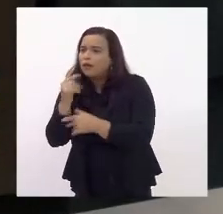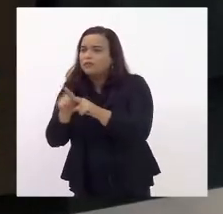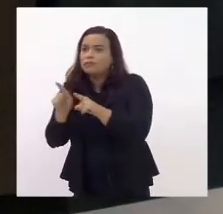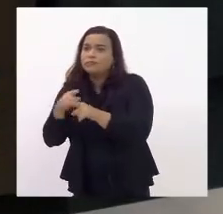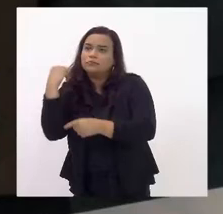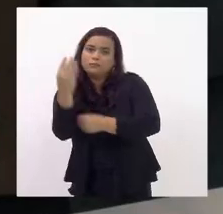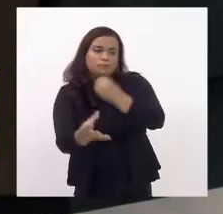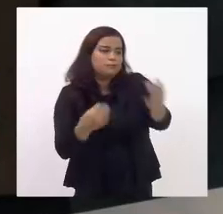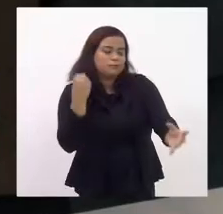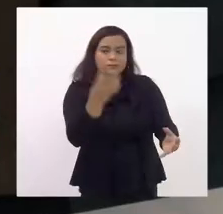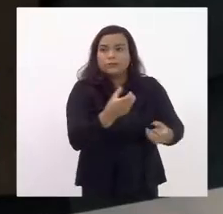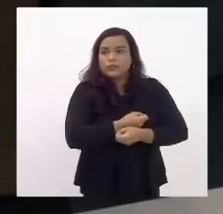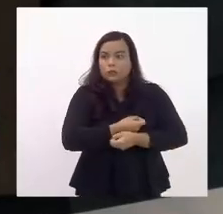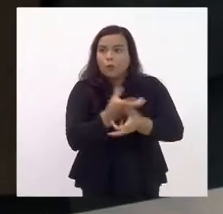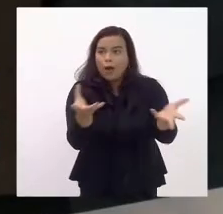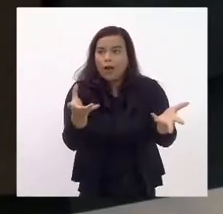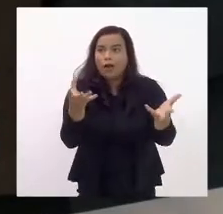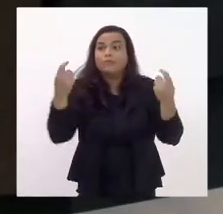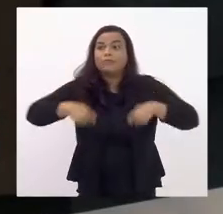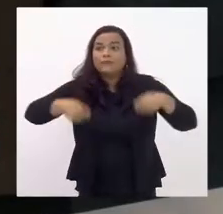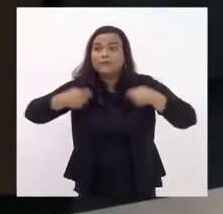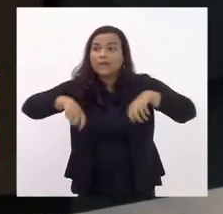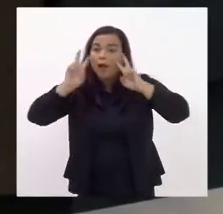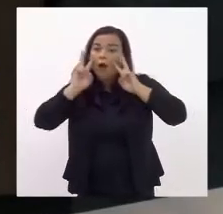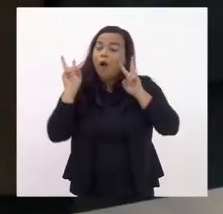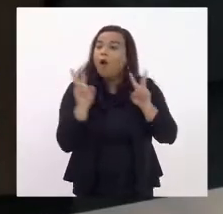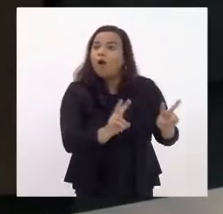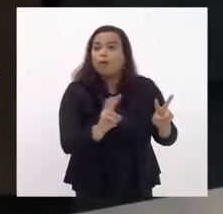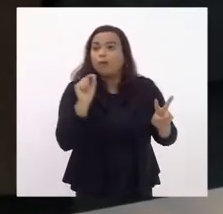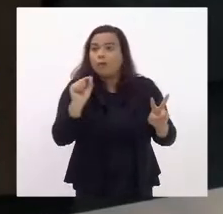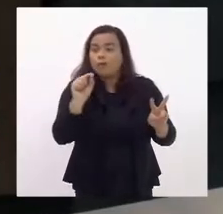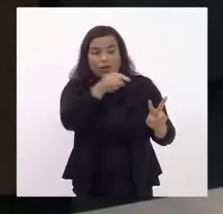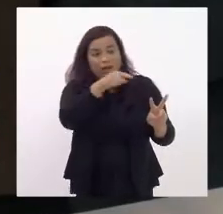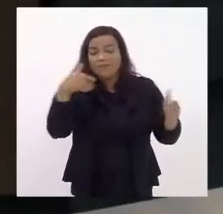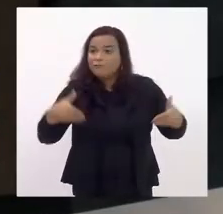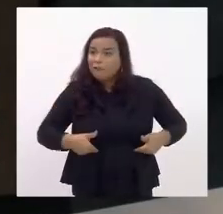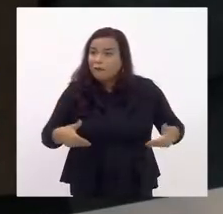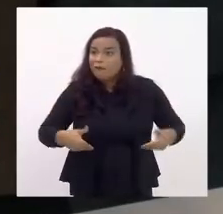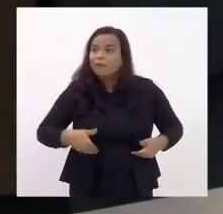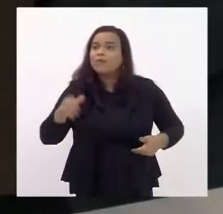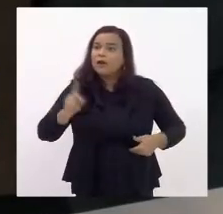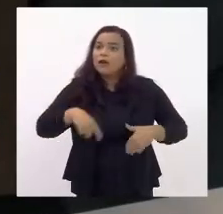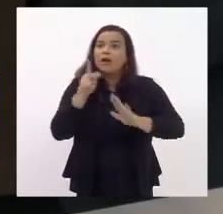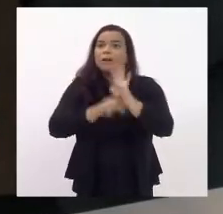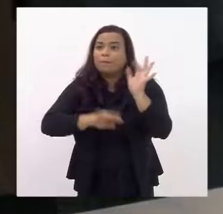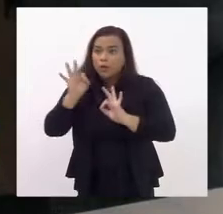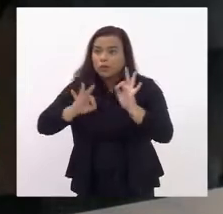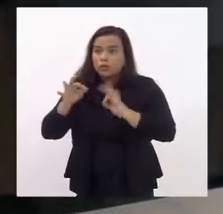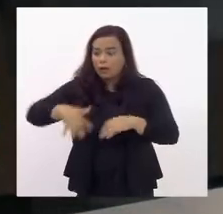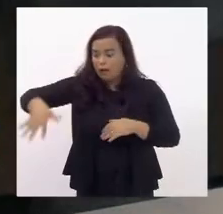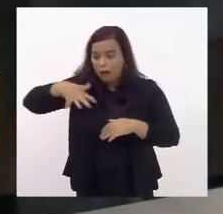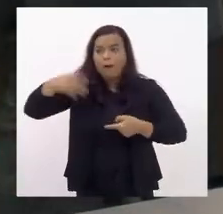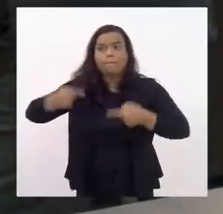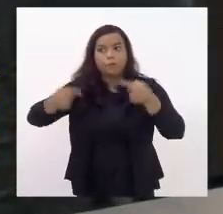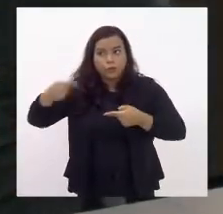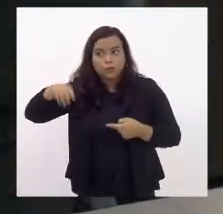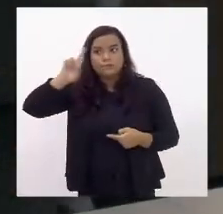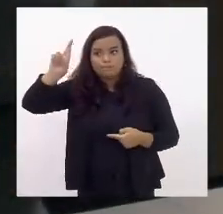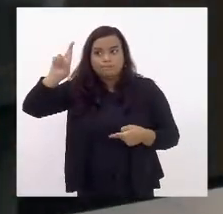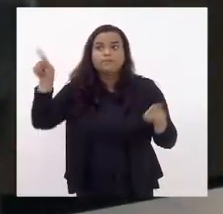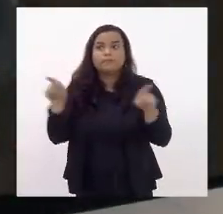gente precisa olhar que a fome também, muitas vezes, é um projeto de poder político. Então, nesse